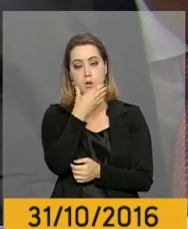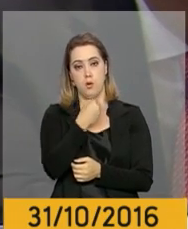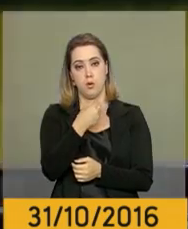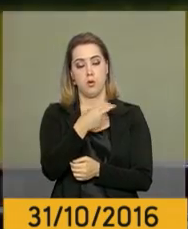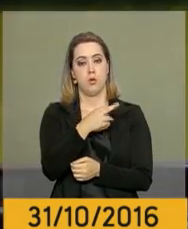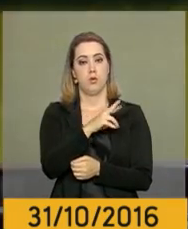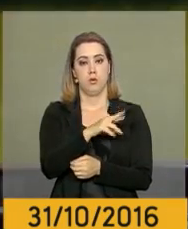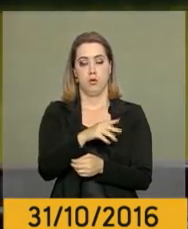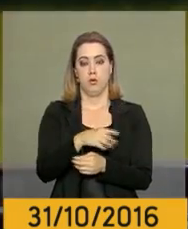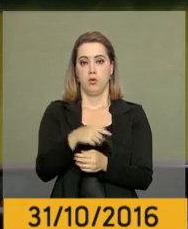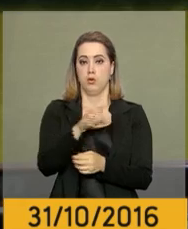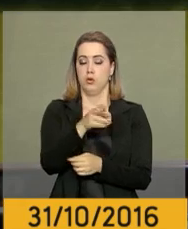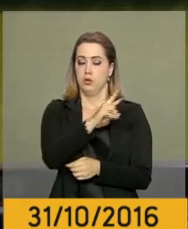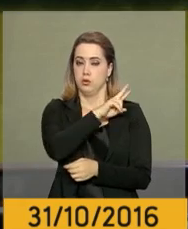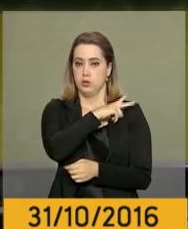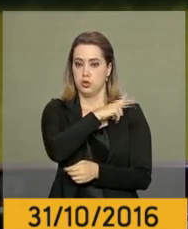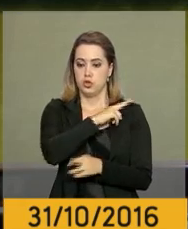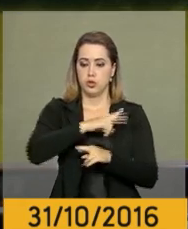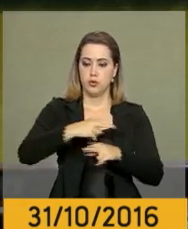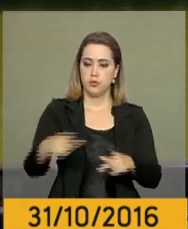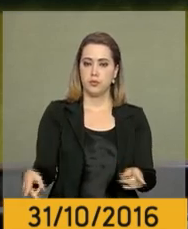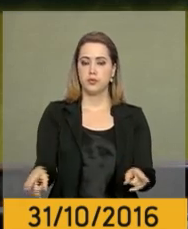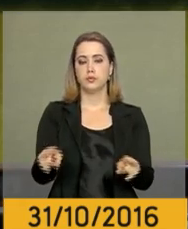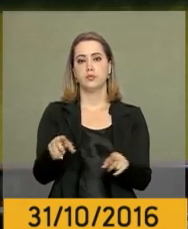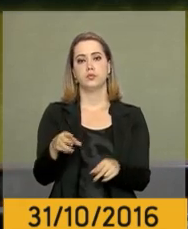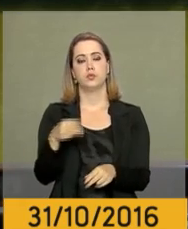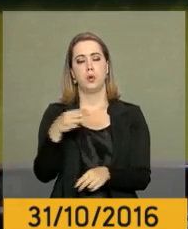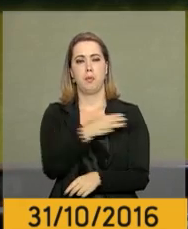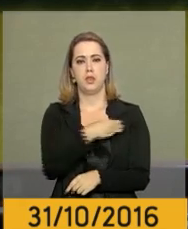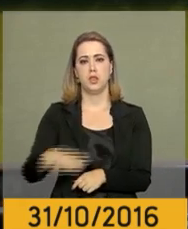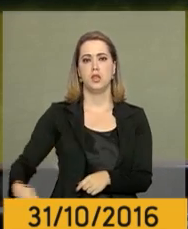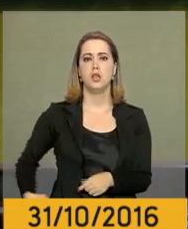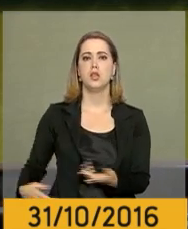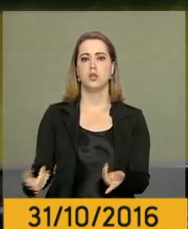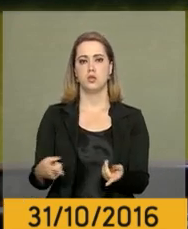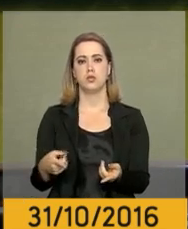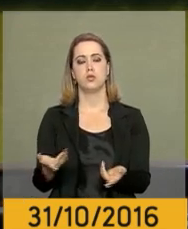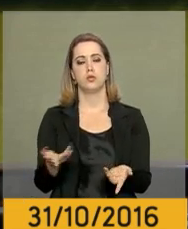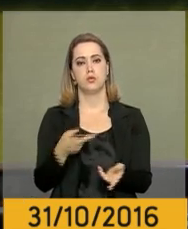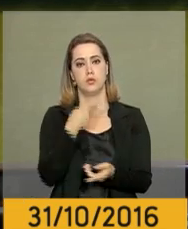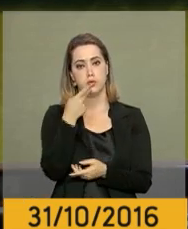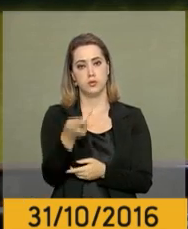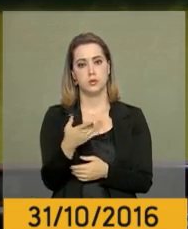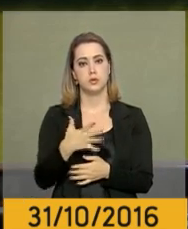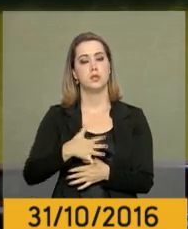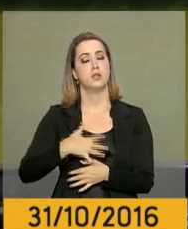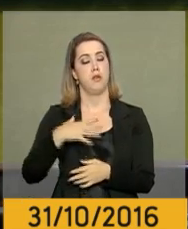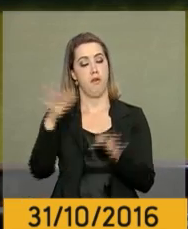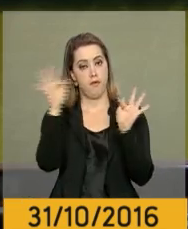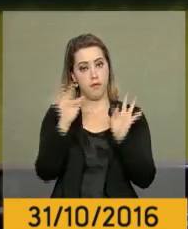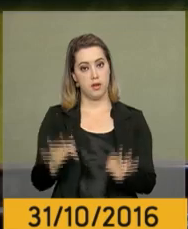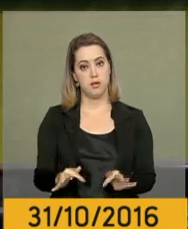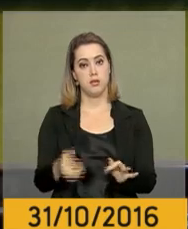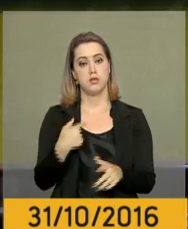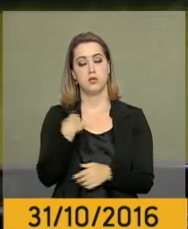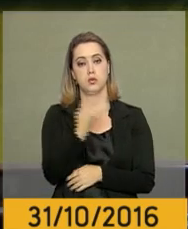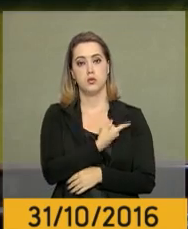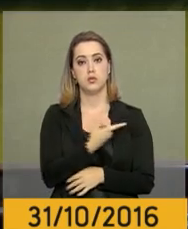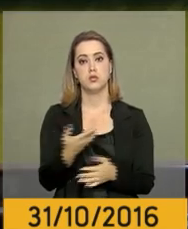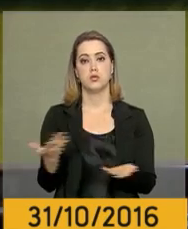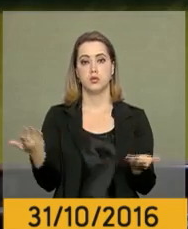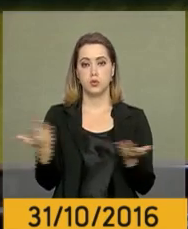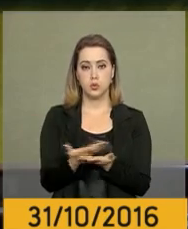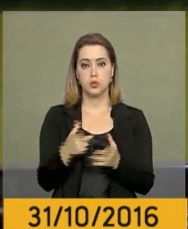chefes de estado de governo senhores parlamentares senhores ministros é com volto a dizer que é com imensa satisfação que nós estamos